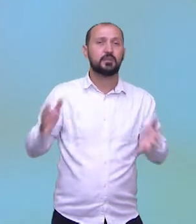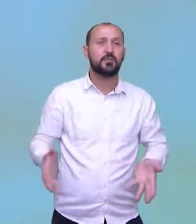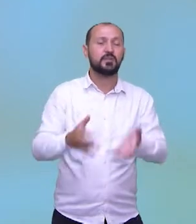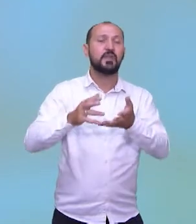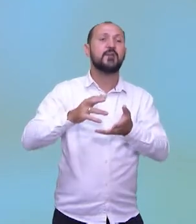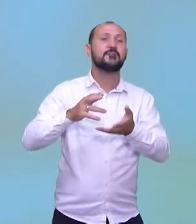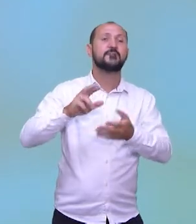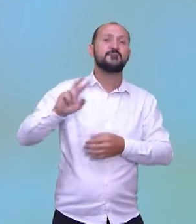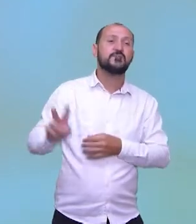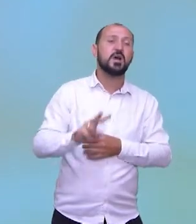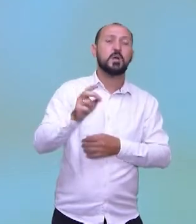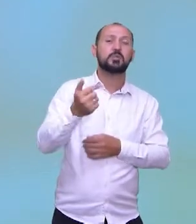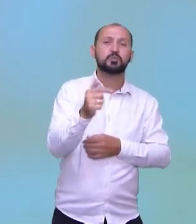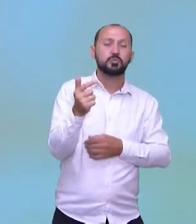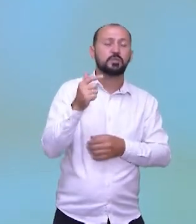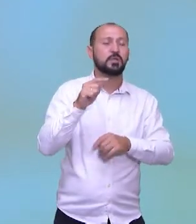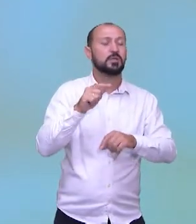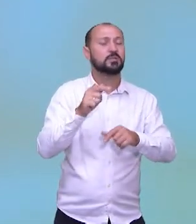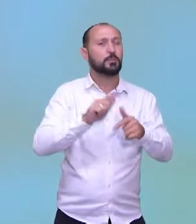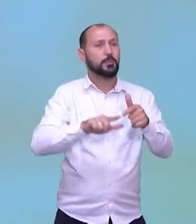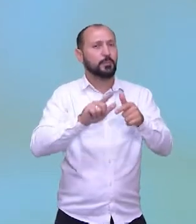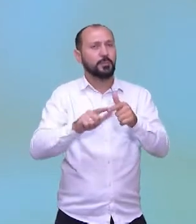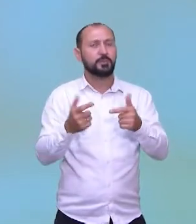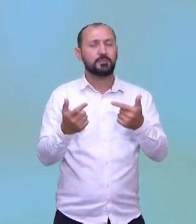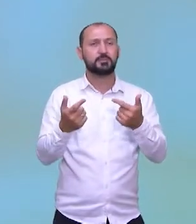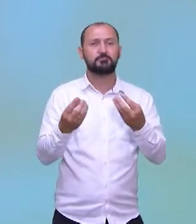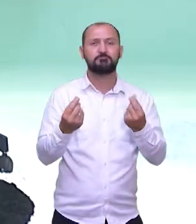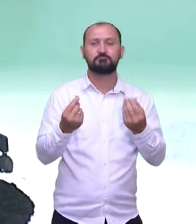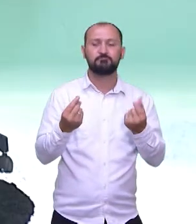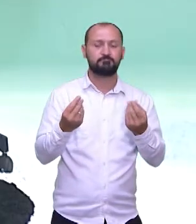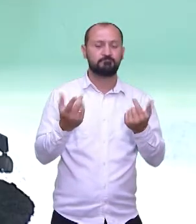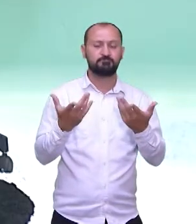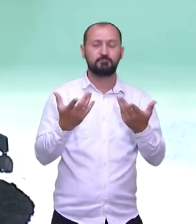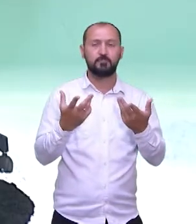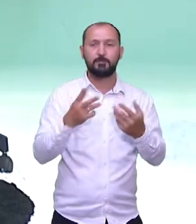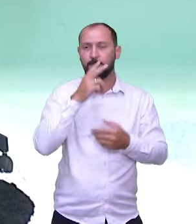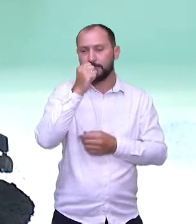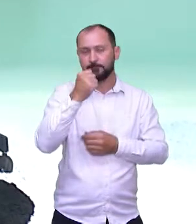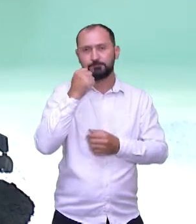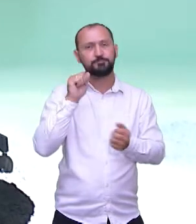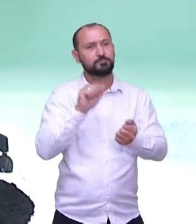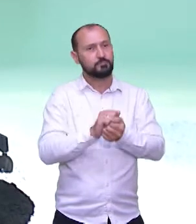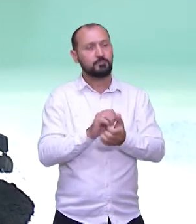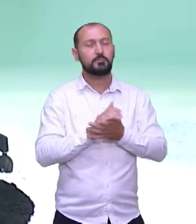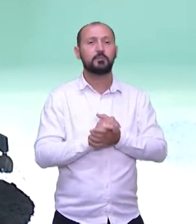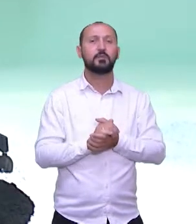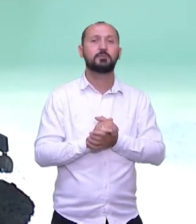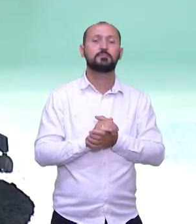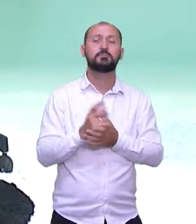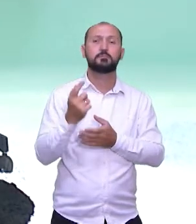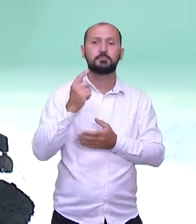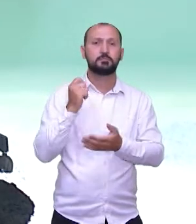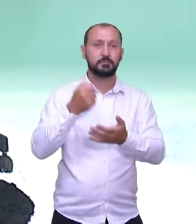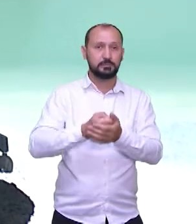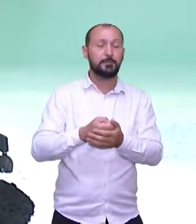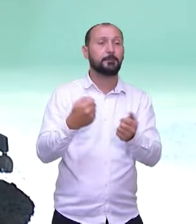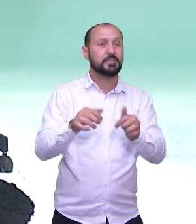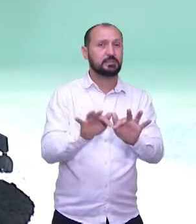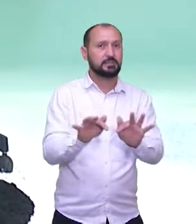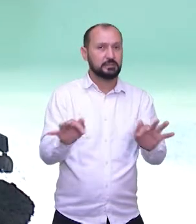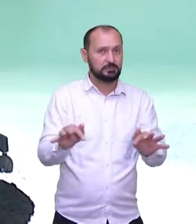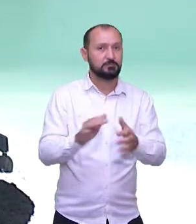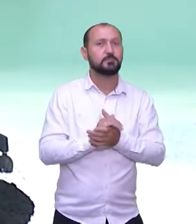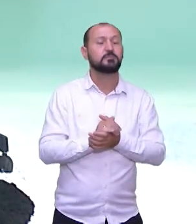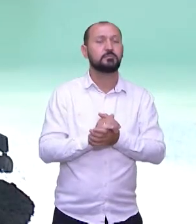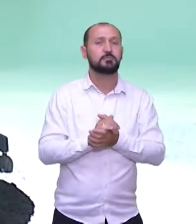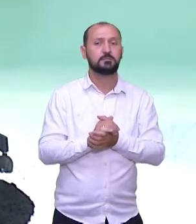ser valorizado no sentido de não ter uma burocracia tão dantesca à sua frente. A nossa né? tributação tem que ser